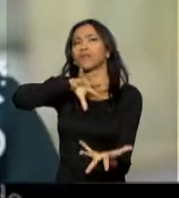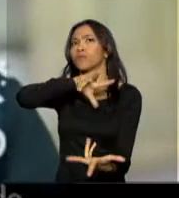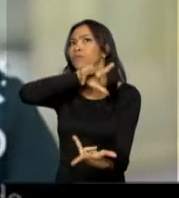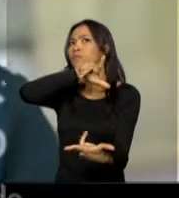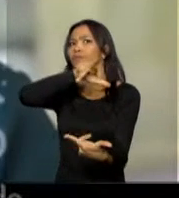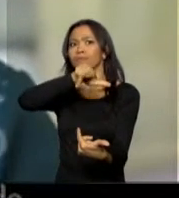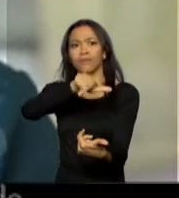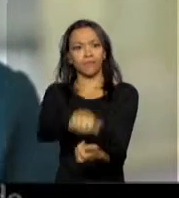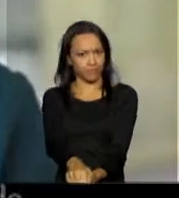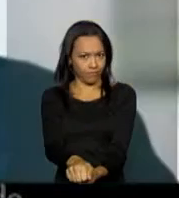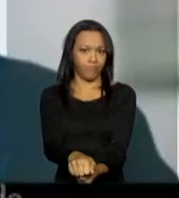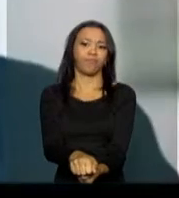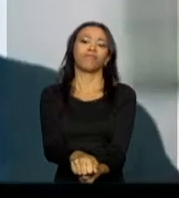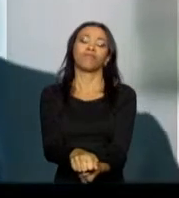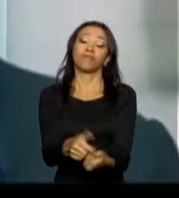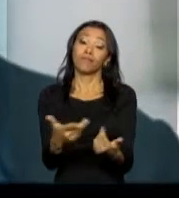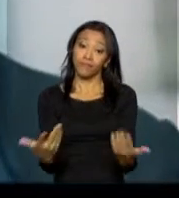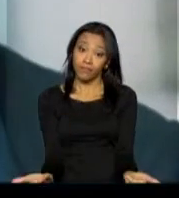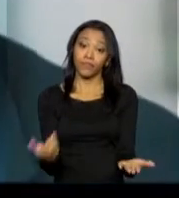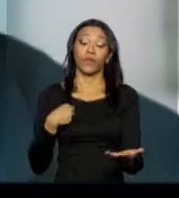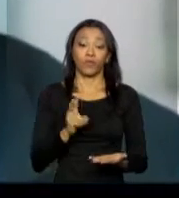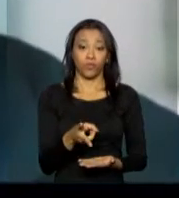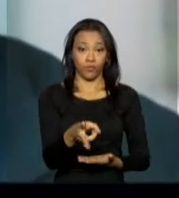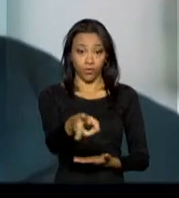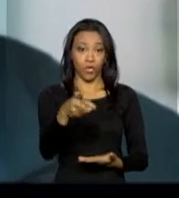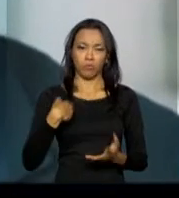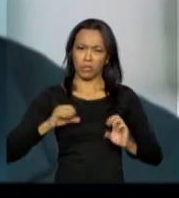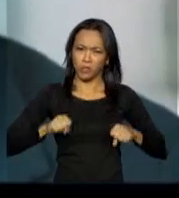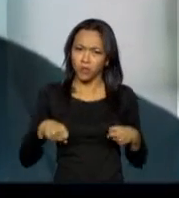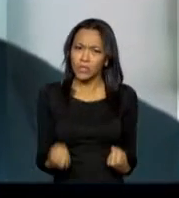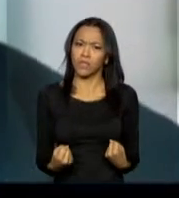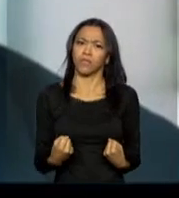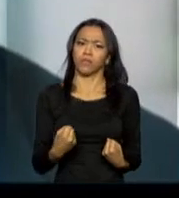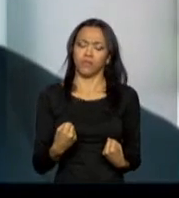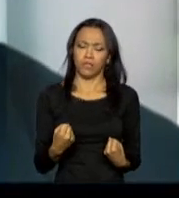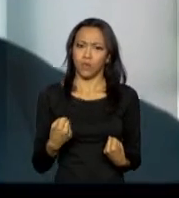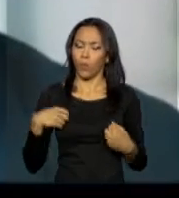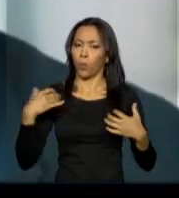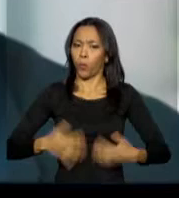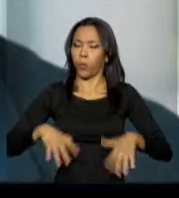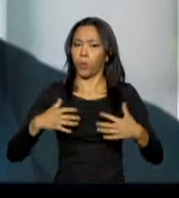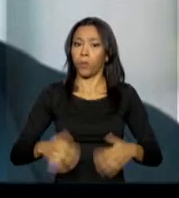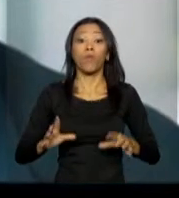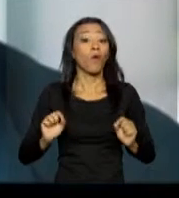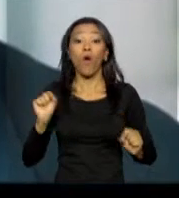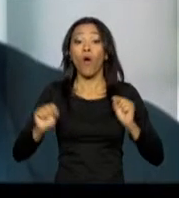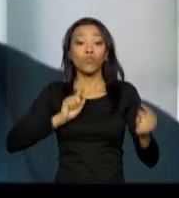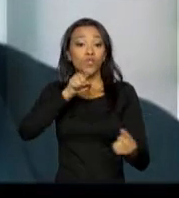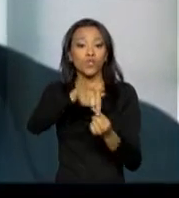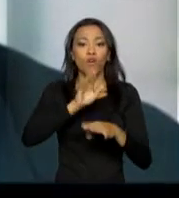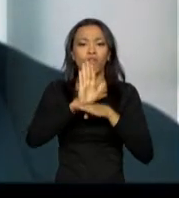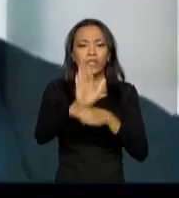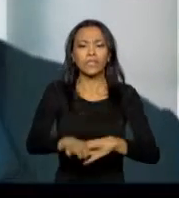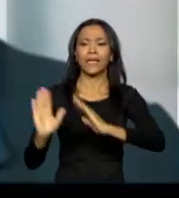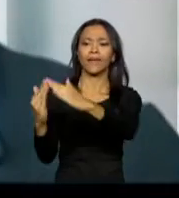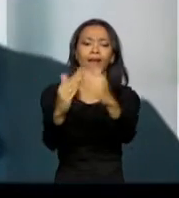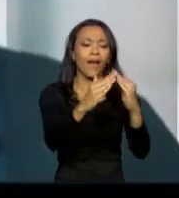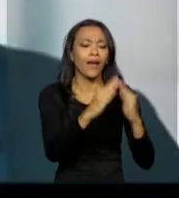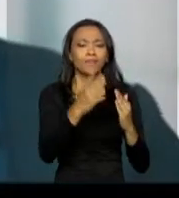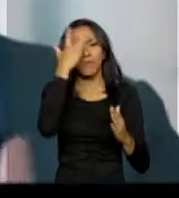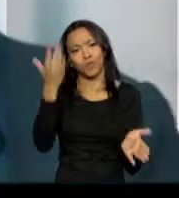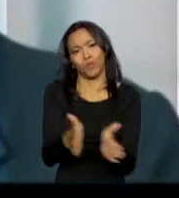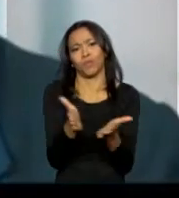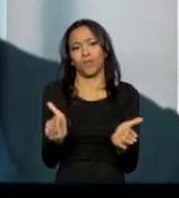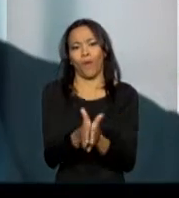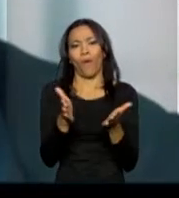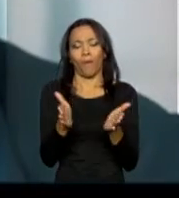melhores universidades do mundo. Continuamos nosso esforço gigantesco para oferecer moradia para os pobres